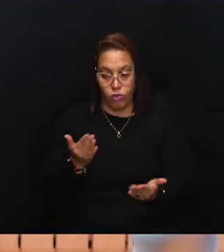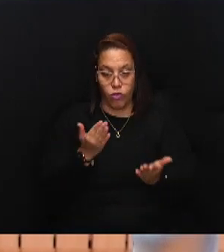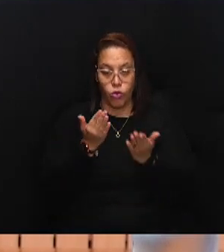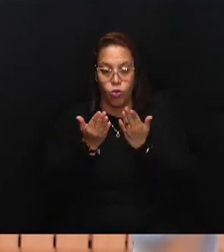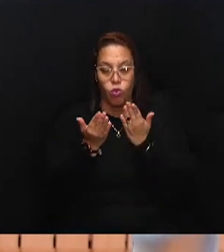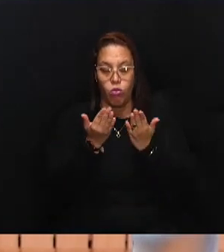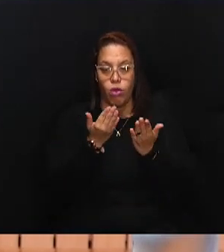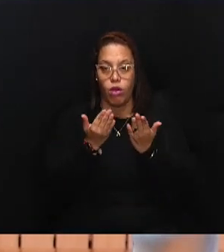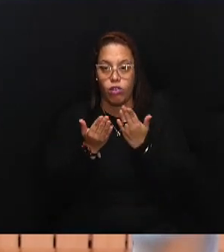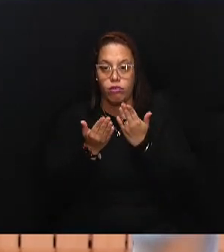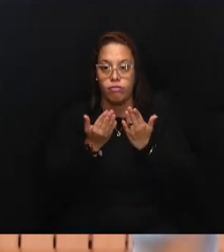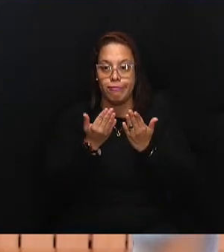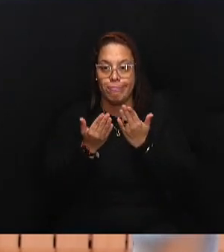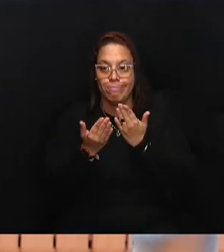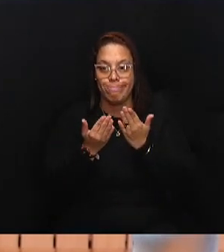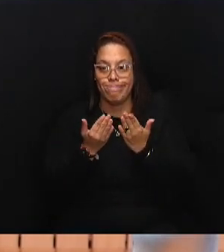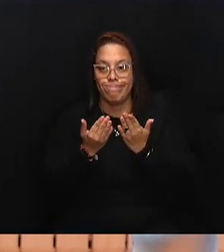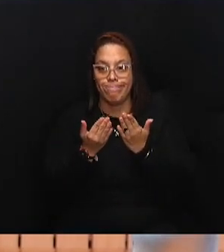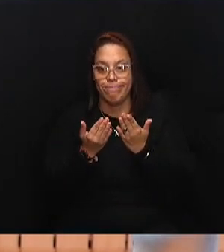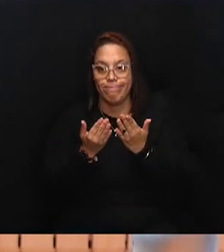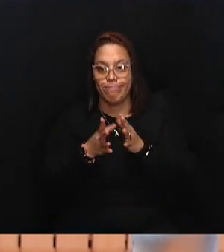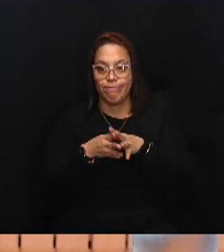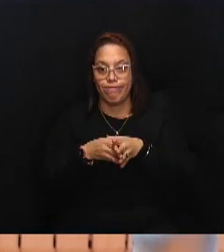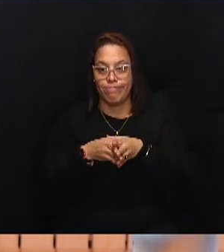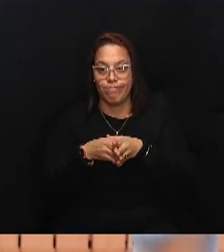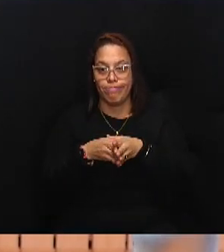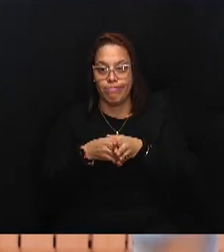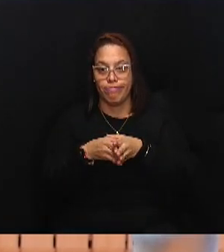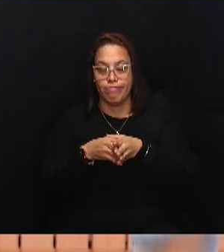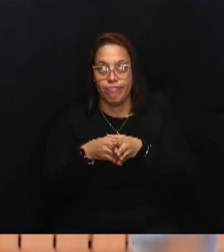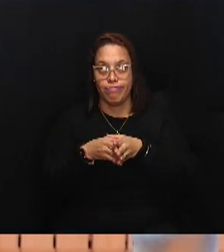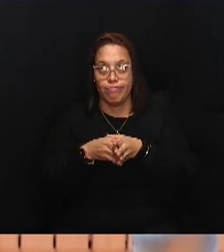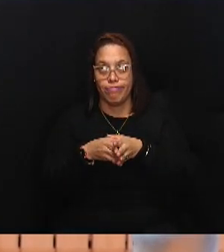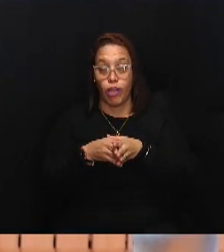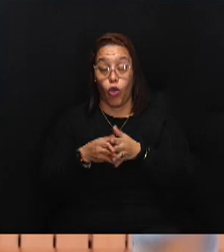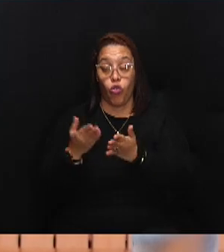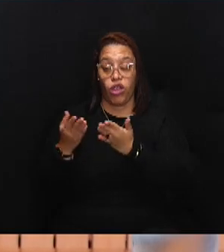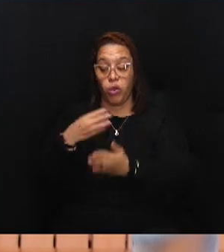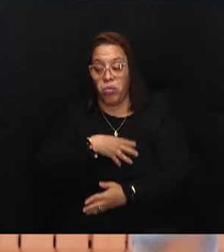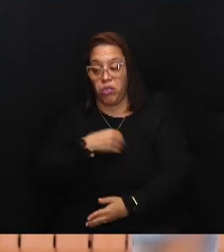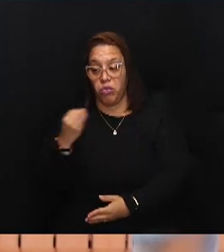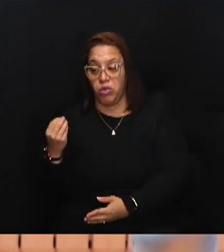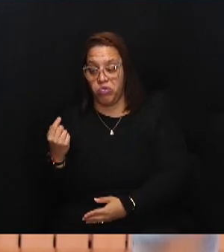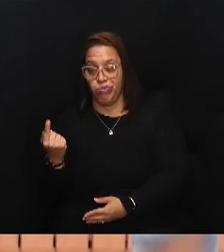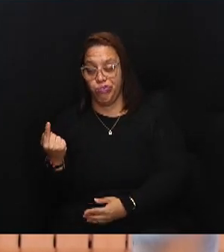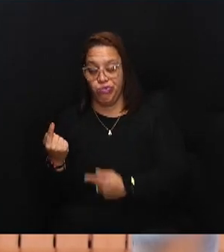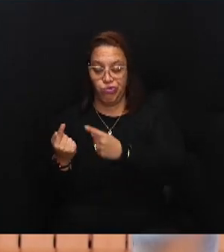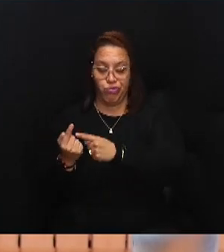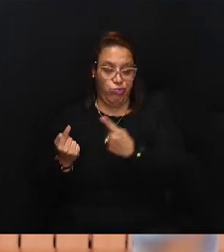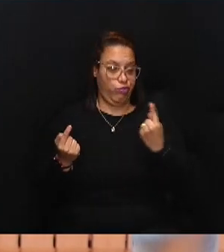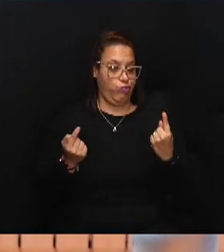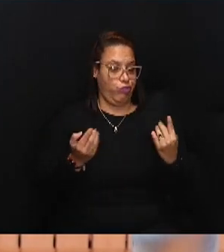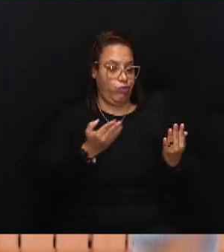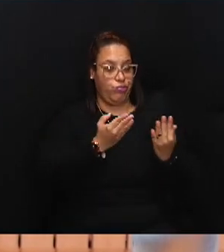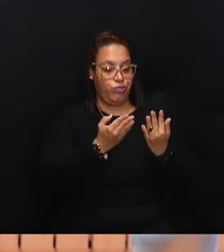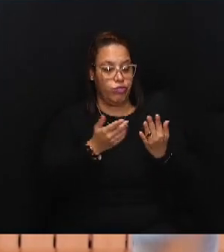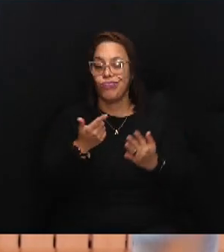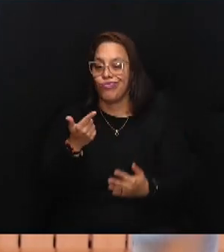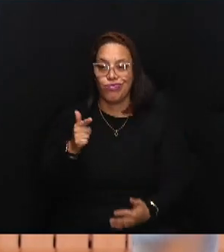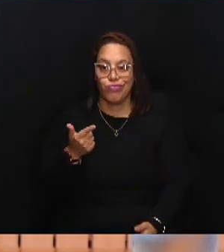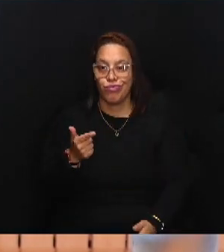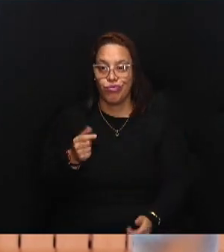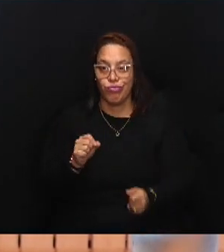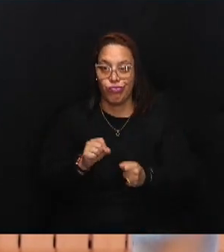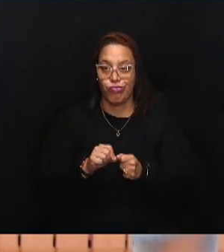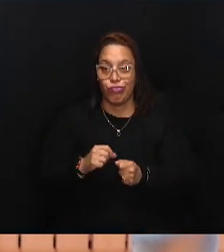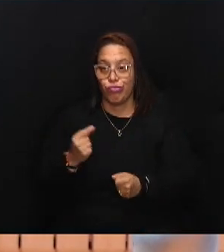comparações. Quando a gente fala comparação, é você pegar, você compara um filho com o outro. Então, e você acha que você não tem condições de fazer